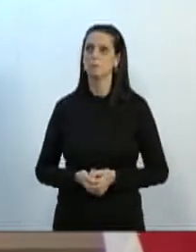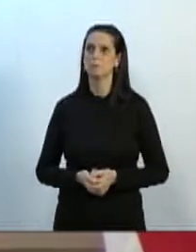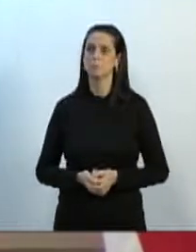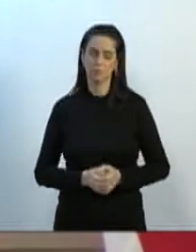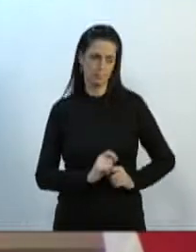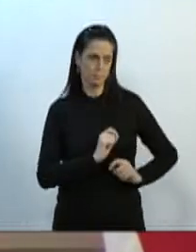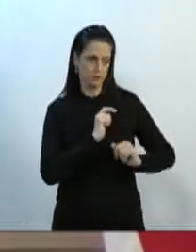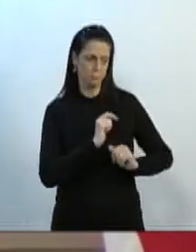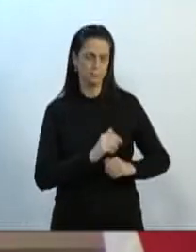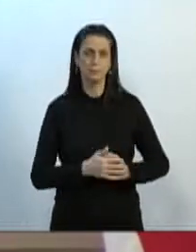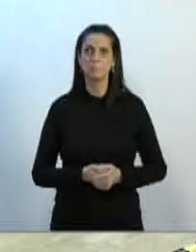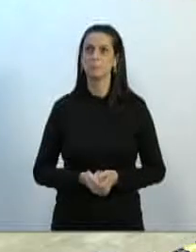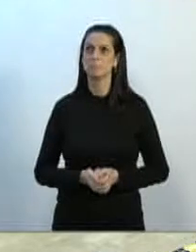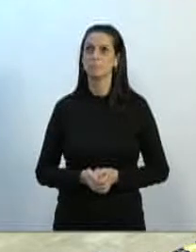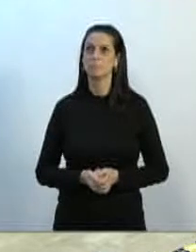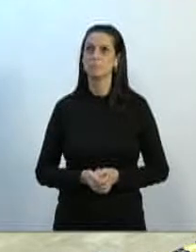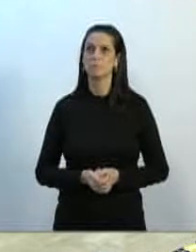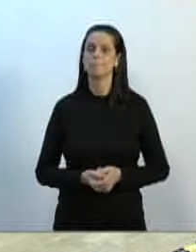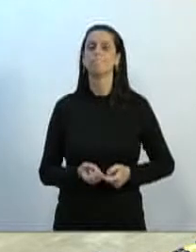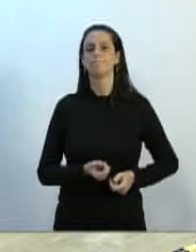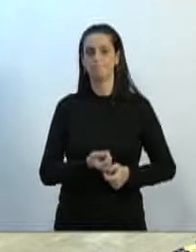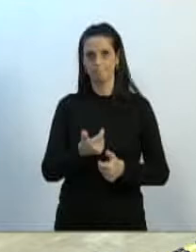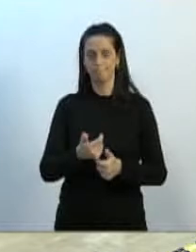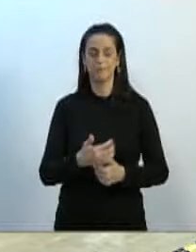Presidente. Mais 3 minutos para concluir. Obrigada.